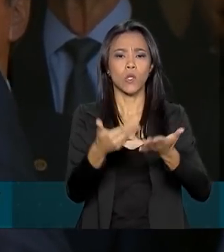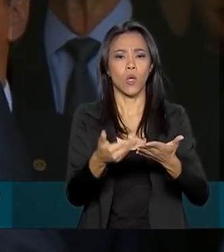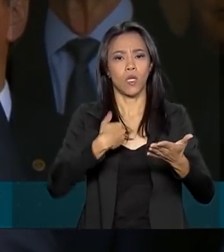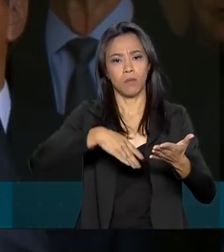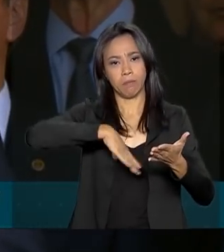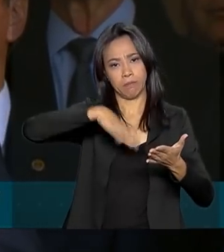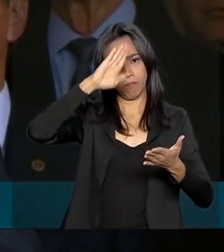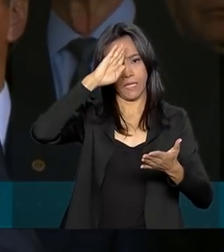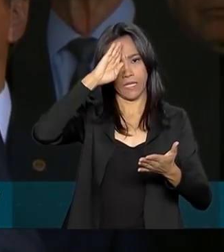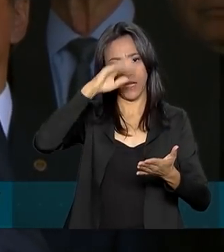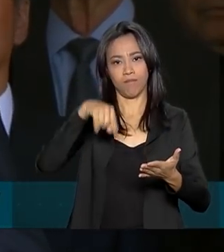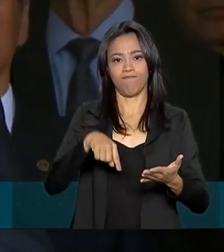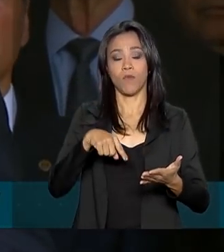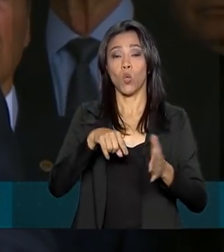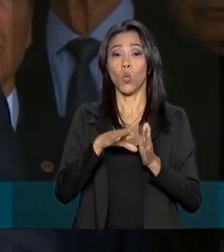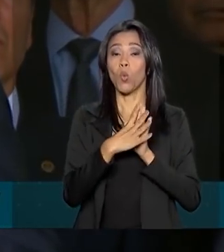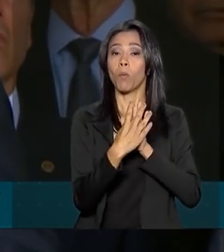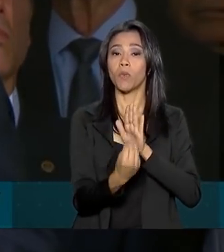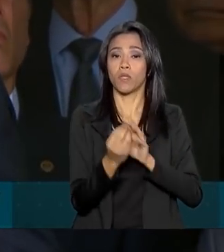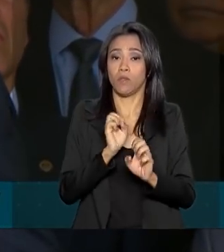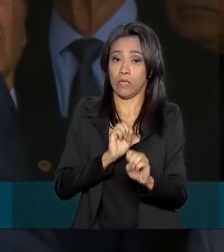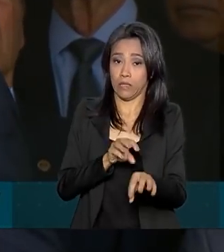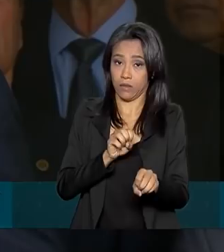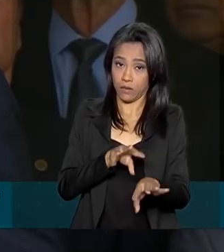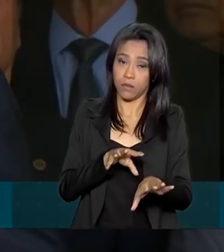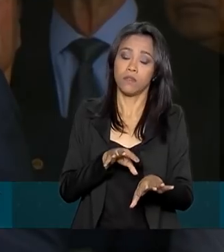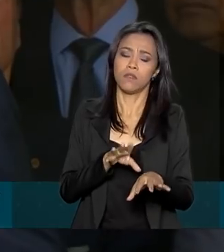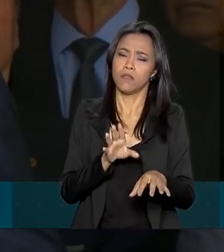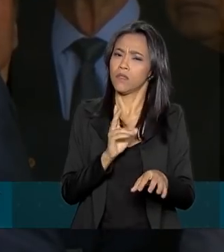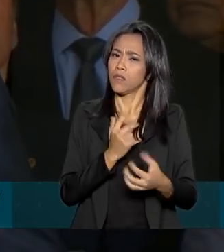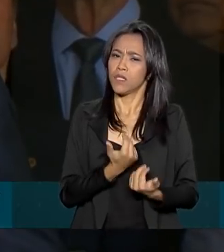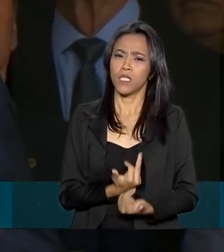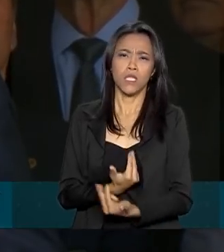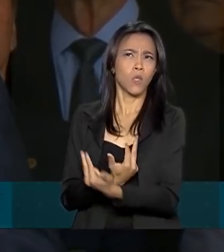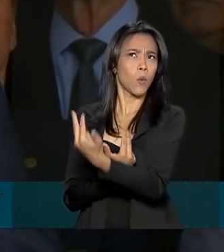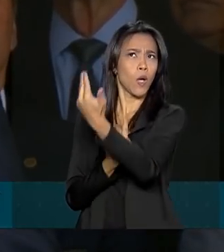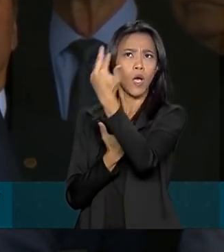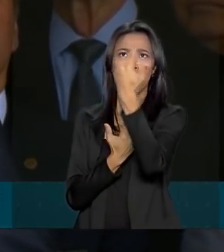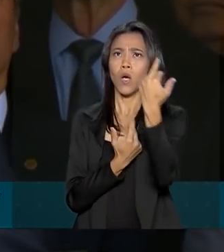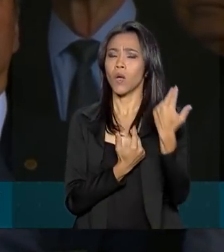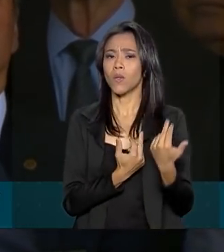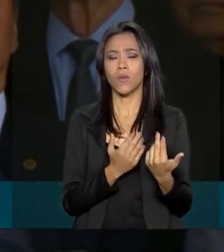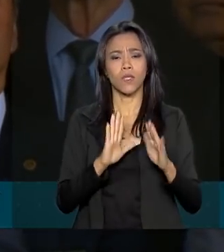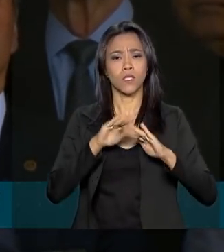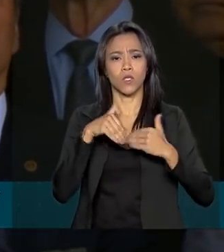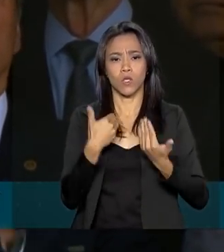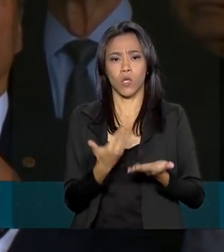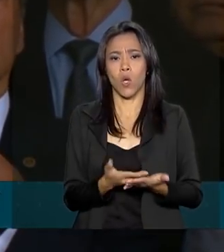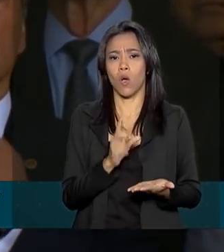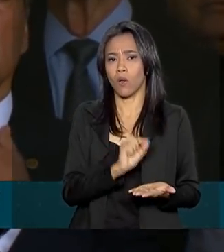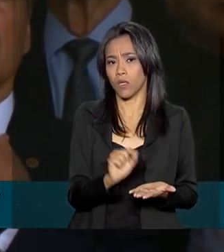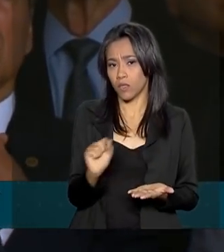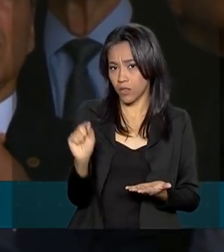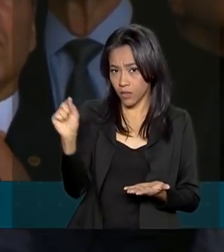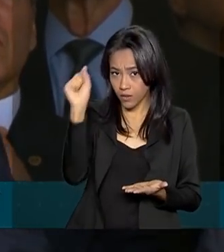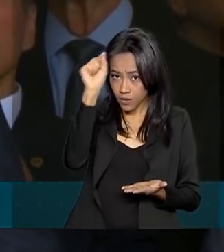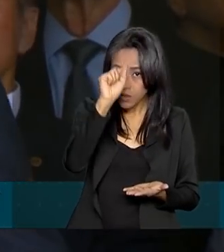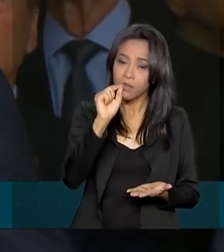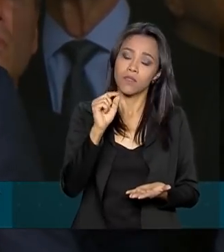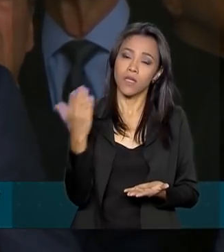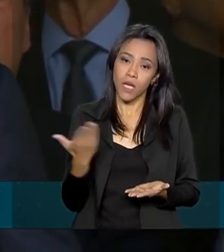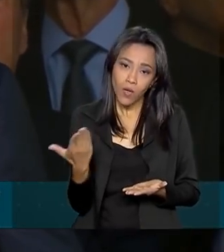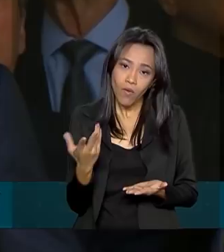instituição, um modelo de ensino, assim como as escolas militarizadas das nossas polícias e militares pelo